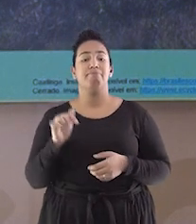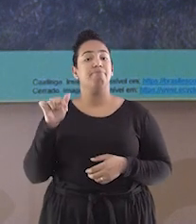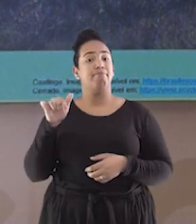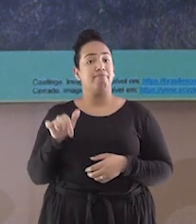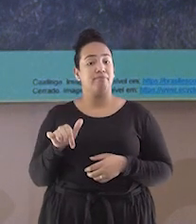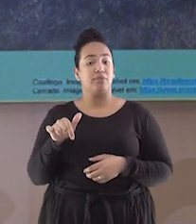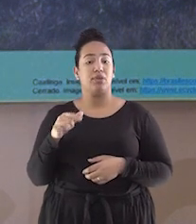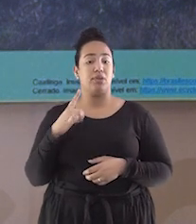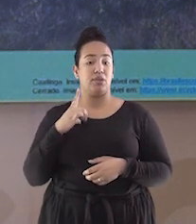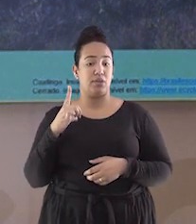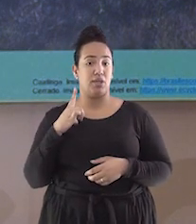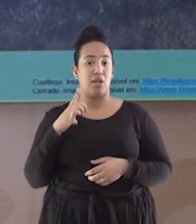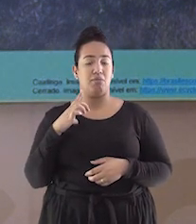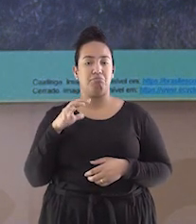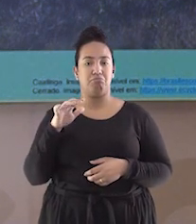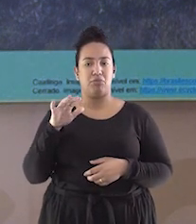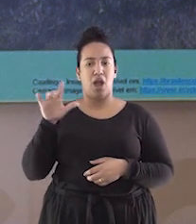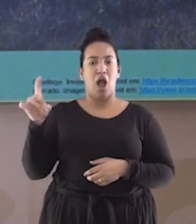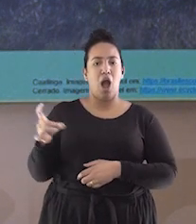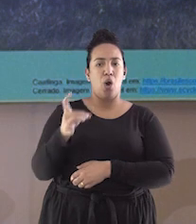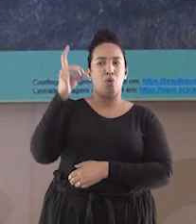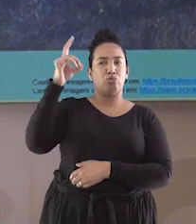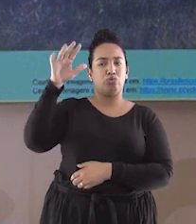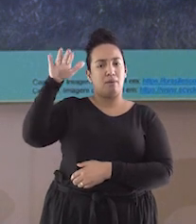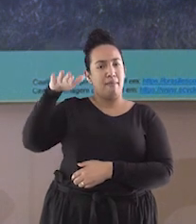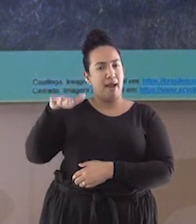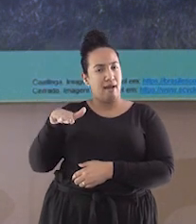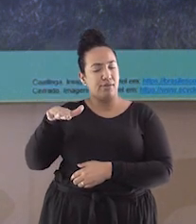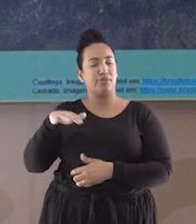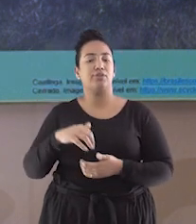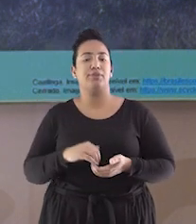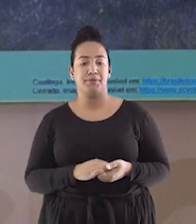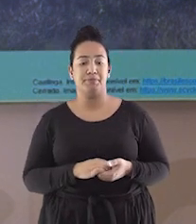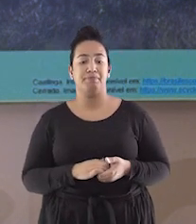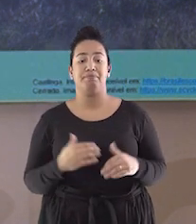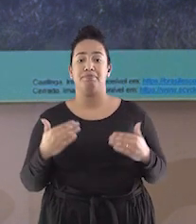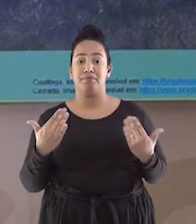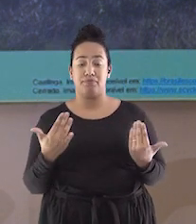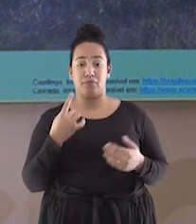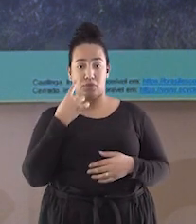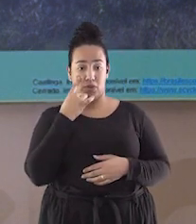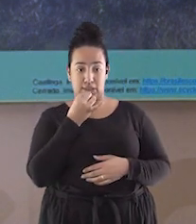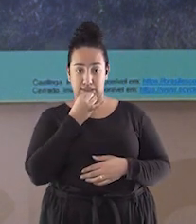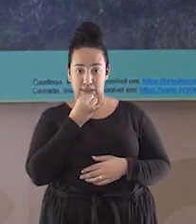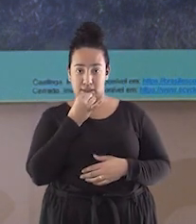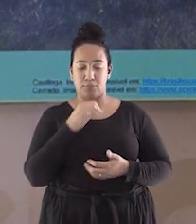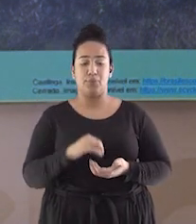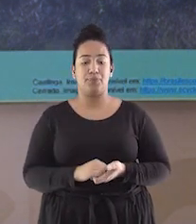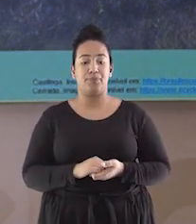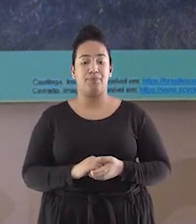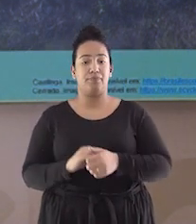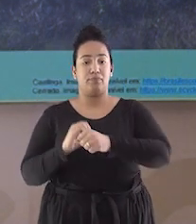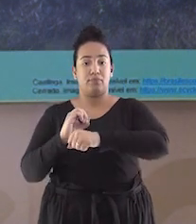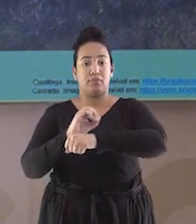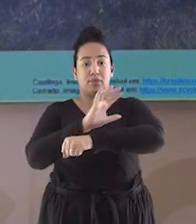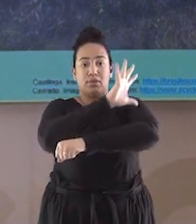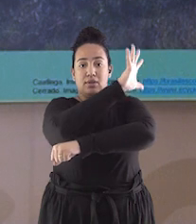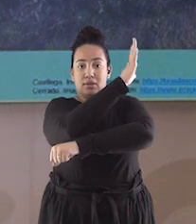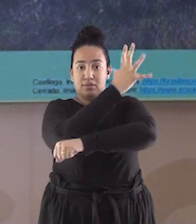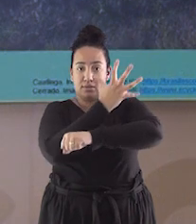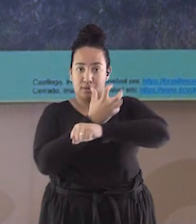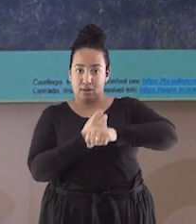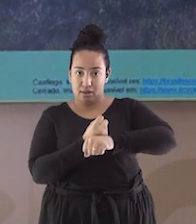de médio e pequeno porte. Exemplos desse tipo de vegetação são o cerrado